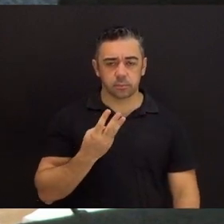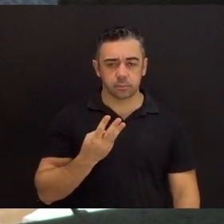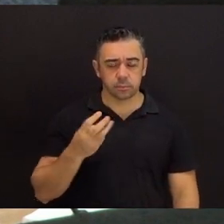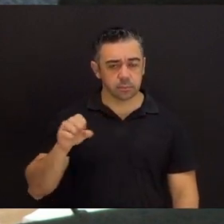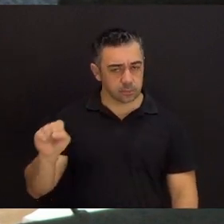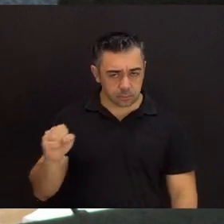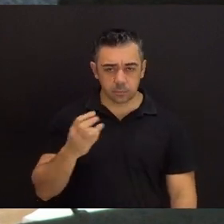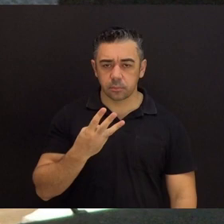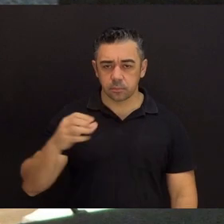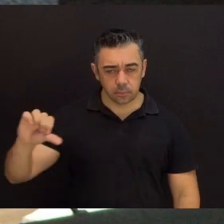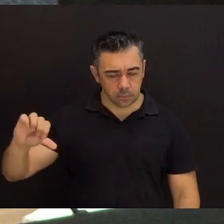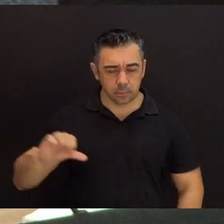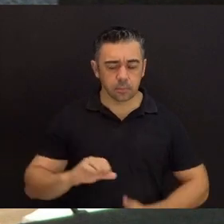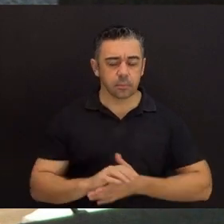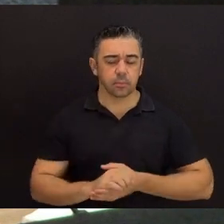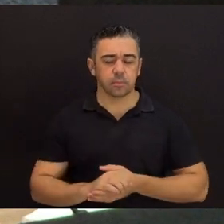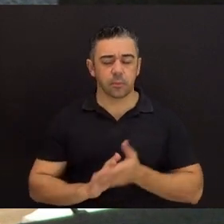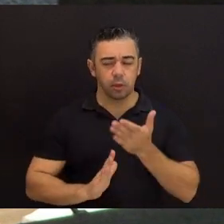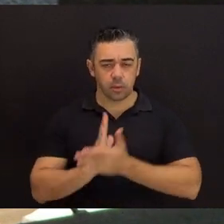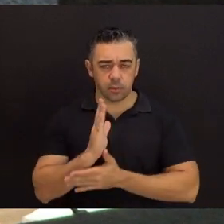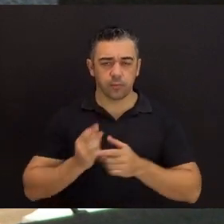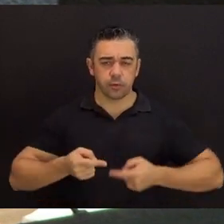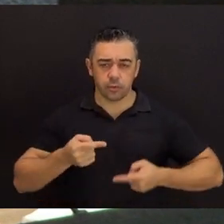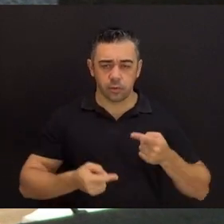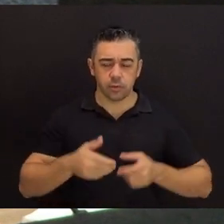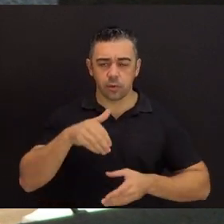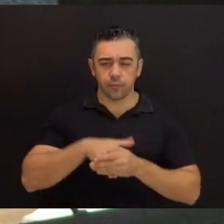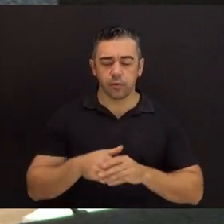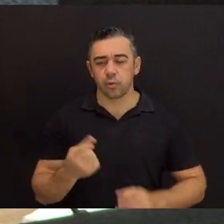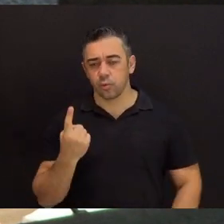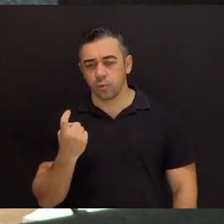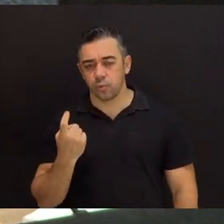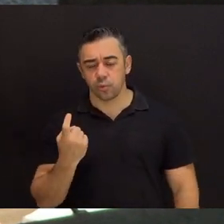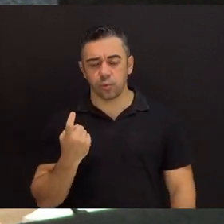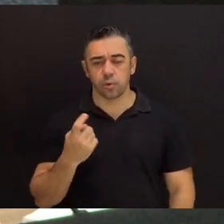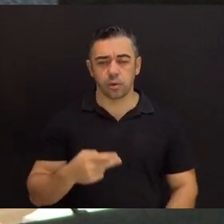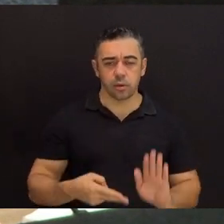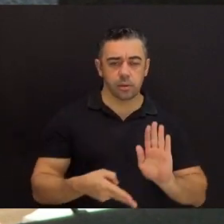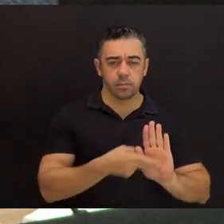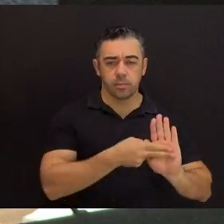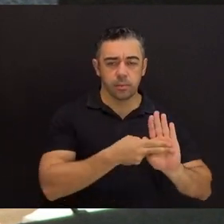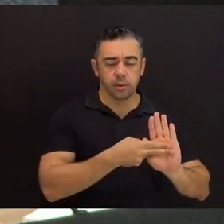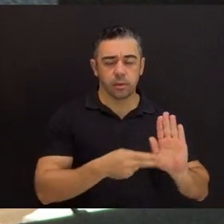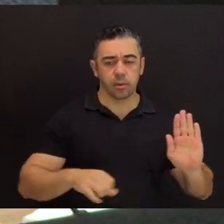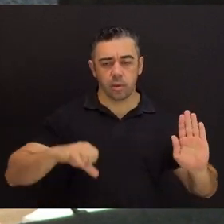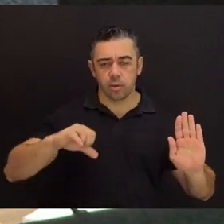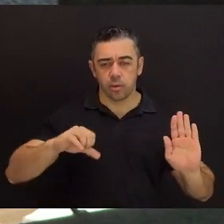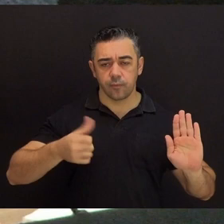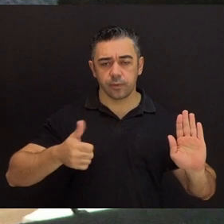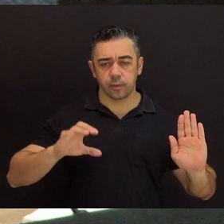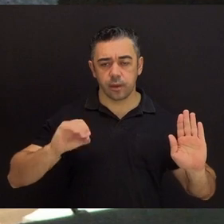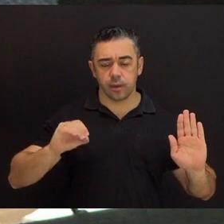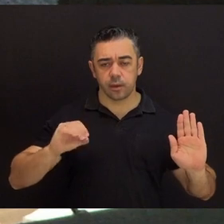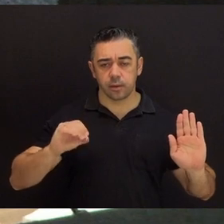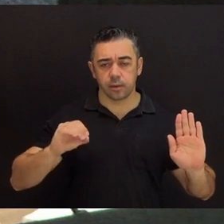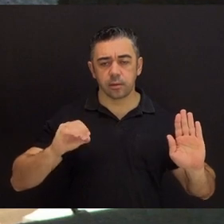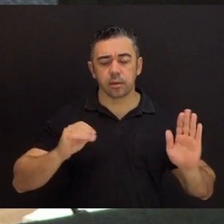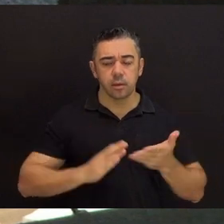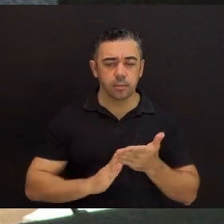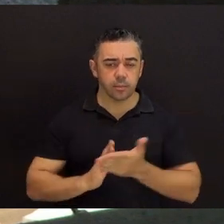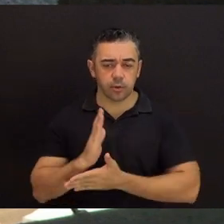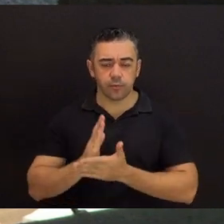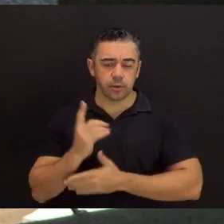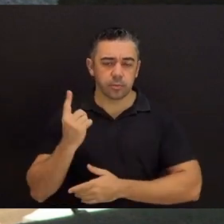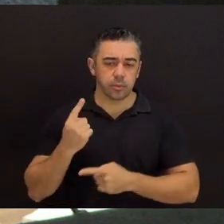1639 aprovado em discussão e votação única as emendas 9 10 e aprovadas